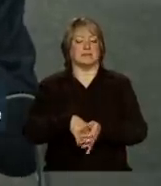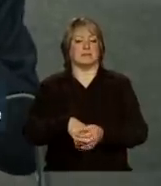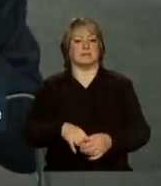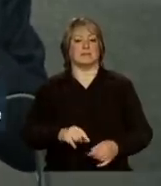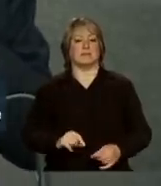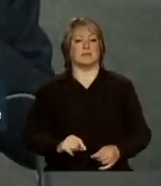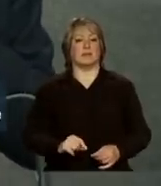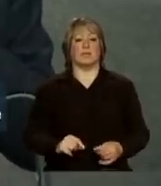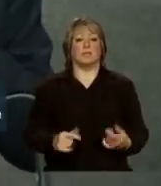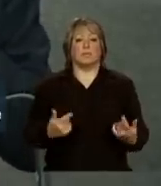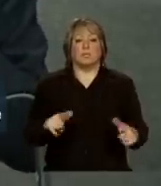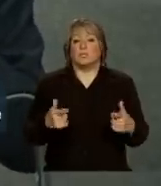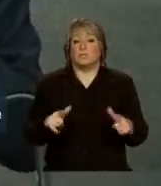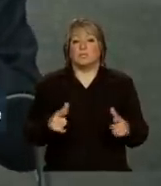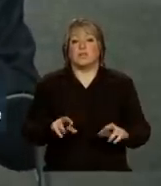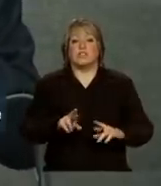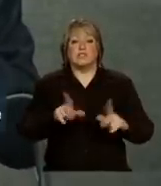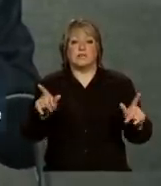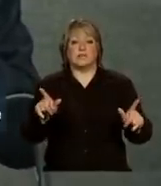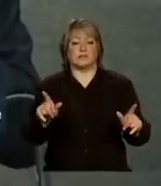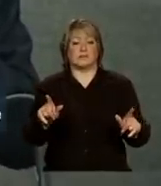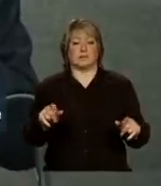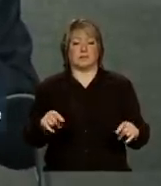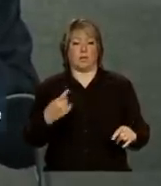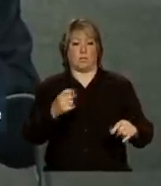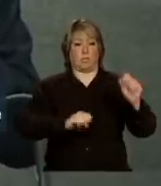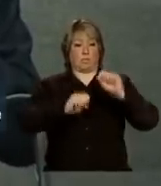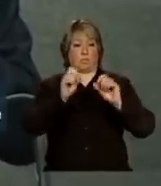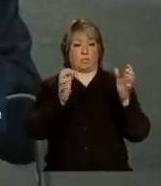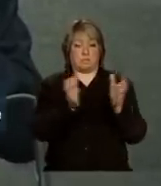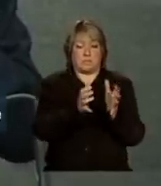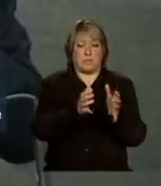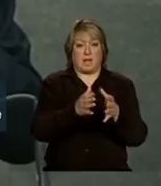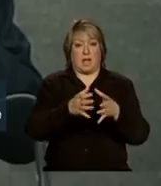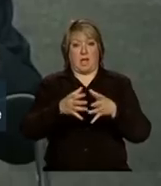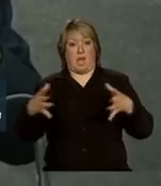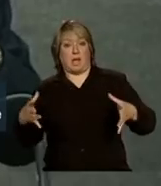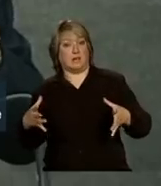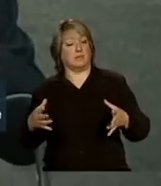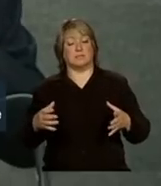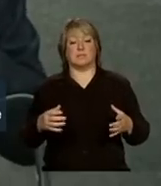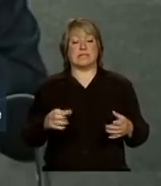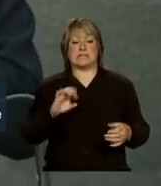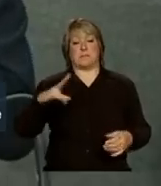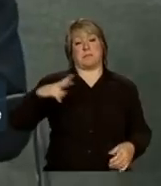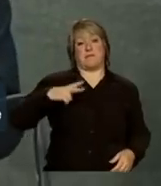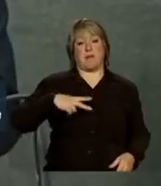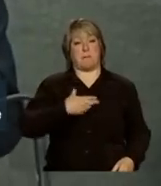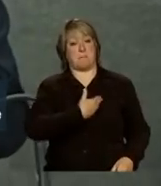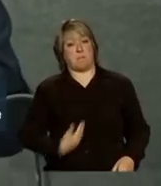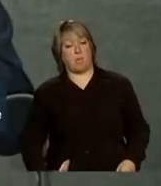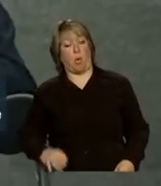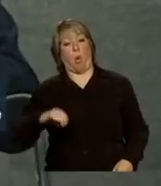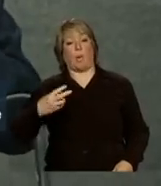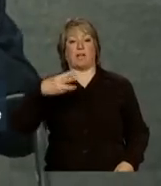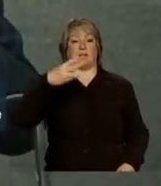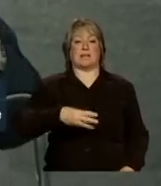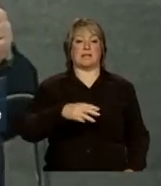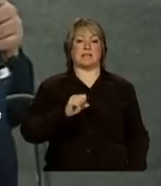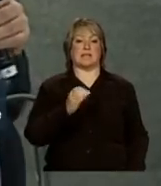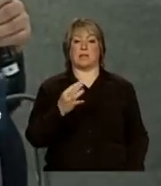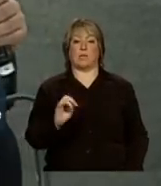que não há diferença de uma instituição pequena a grande se é privada pública ou terceiro setor